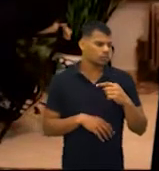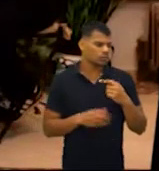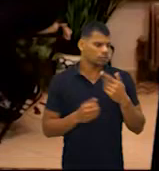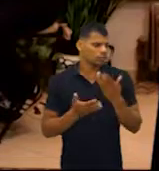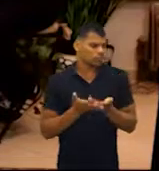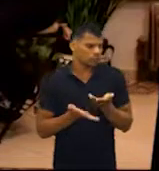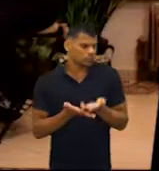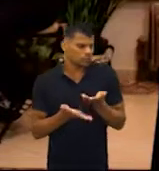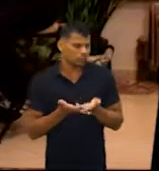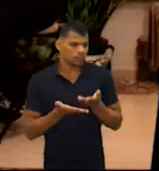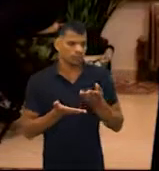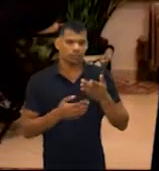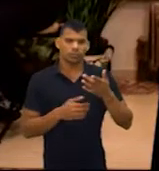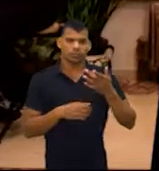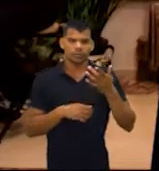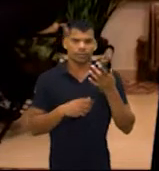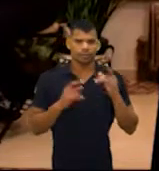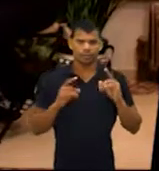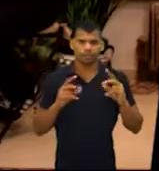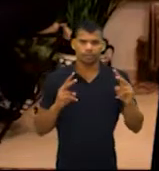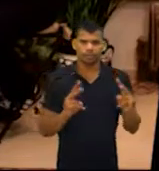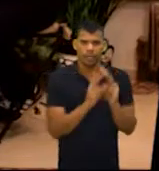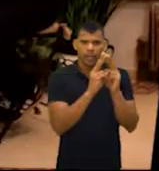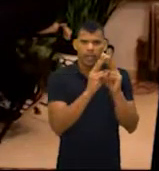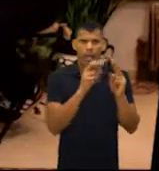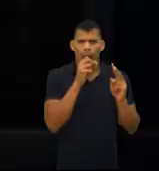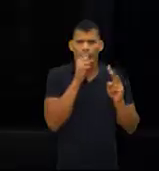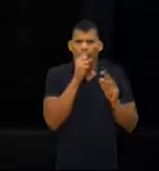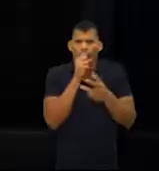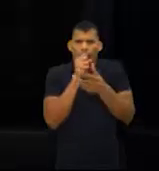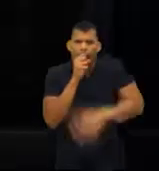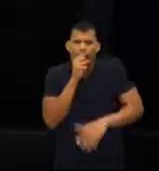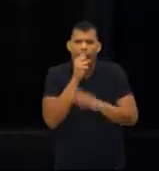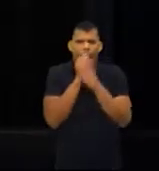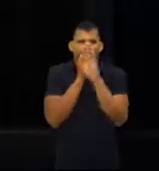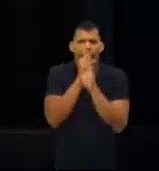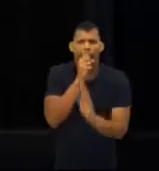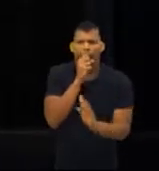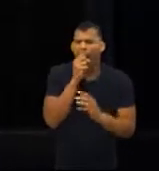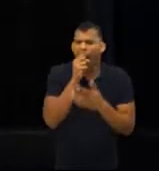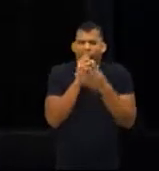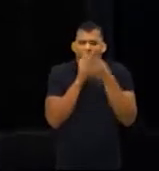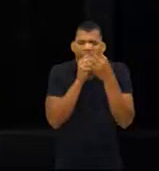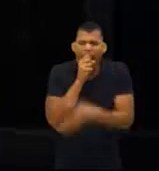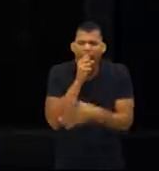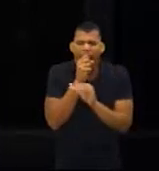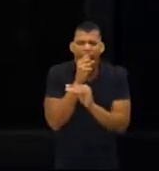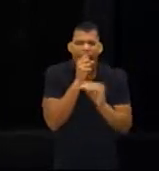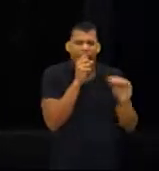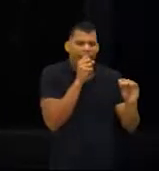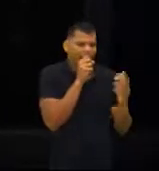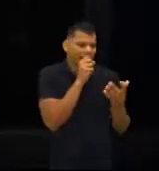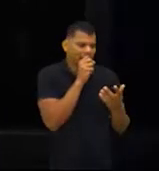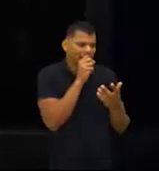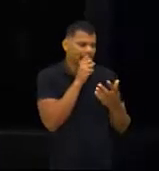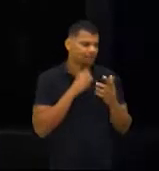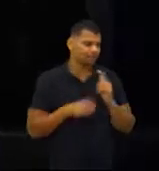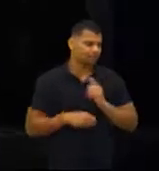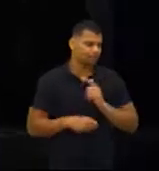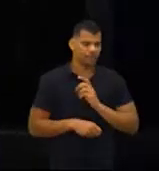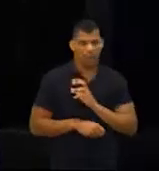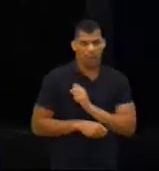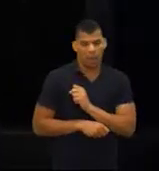aulas e querendo dar aula em Paris, aí querer me libertar do Brasil, que era uma coisa que acontecia muito na época, as pessoas ame ou deixe, tinha essa